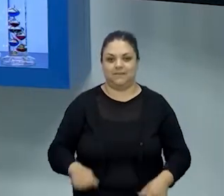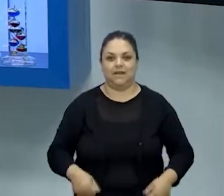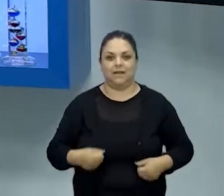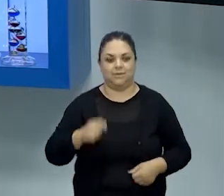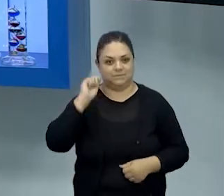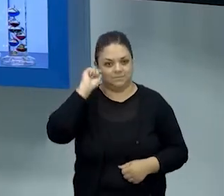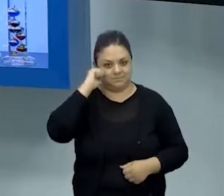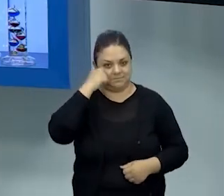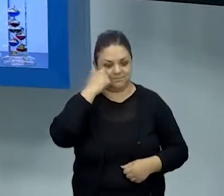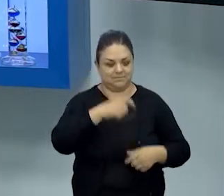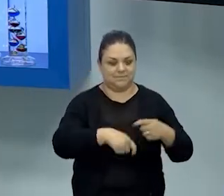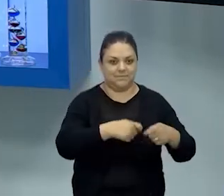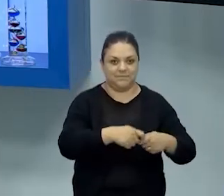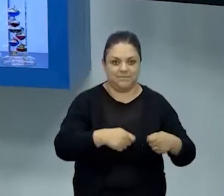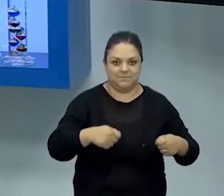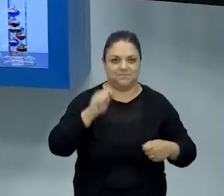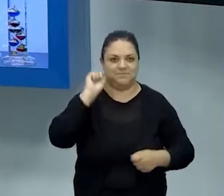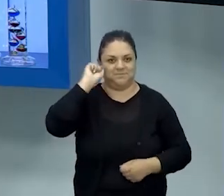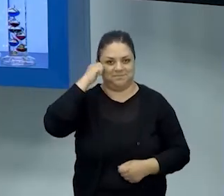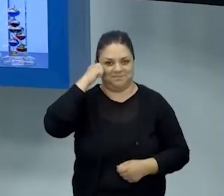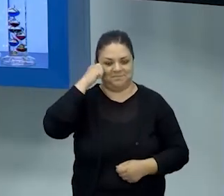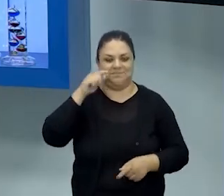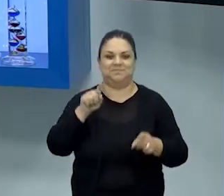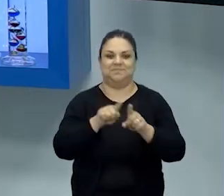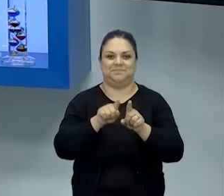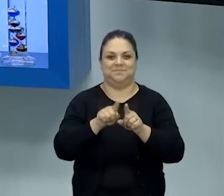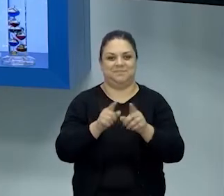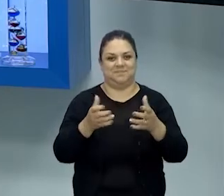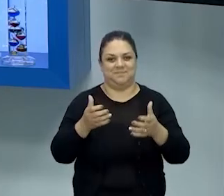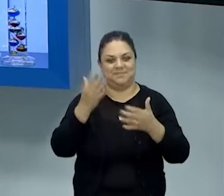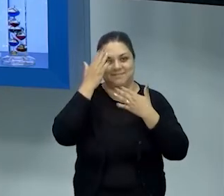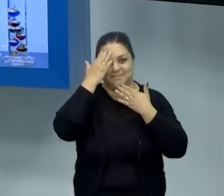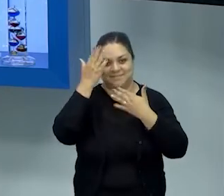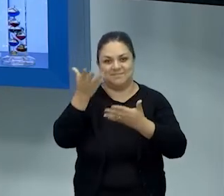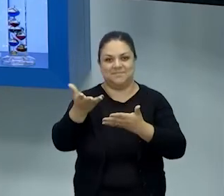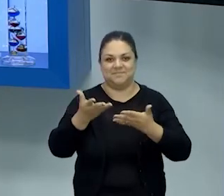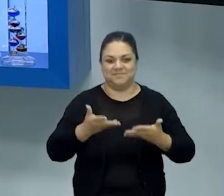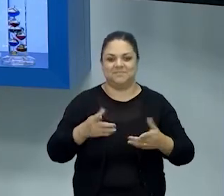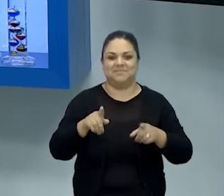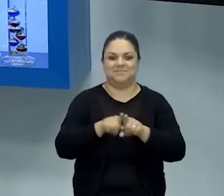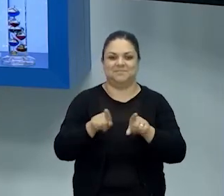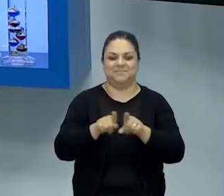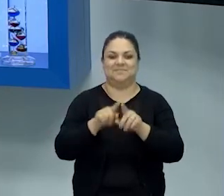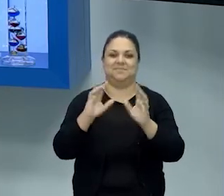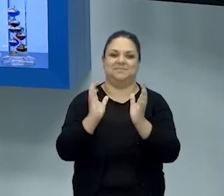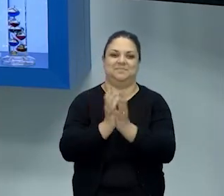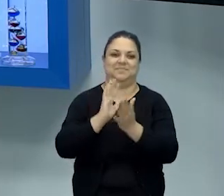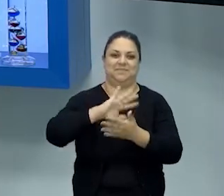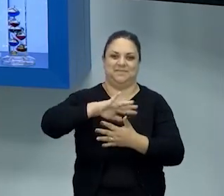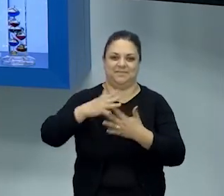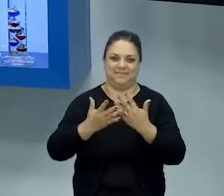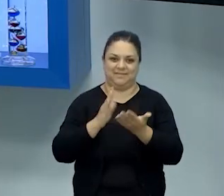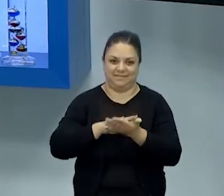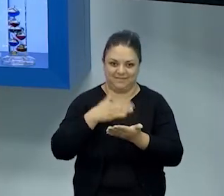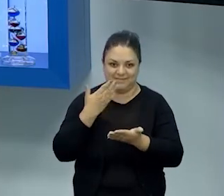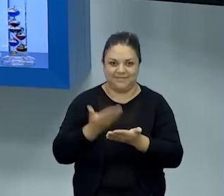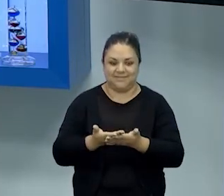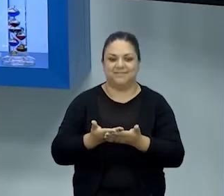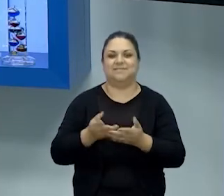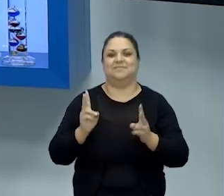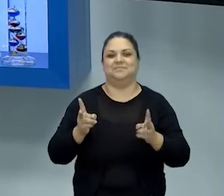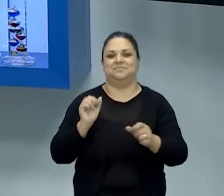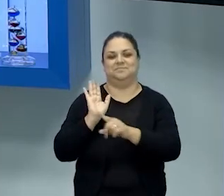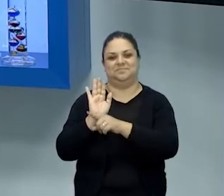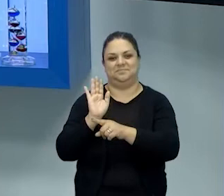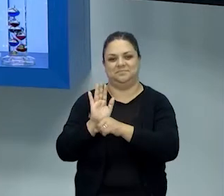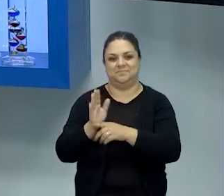preta e tênis preto. Também quero agradecer e dar as boas-vindas para o pessoal da equipe de Libras, que sempre me auxilia aqui nas